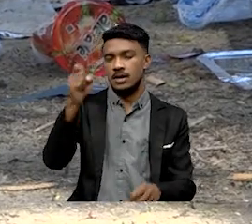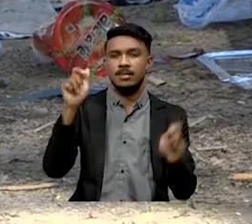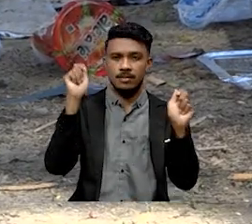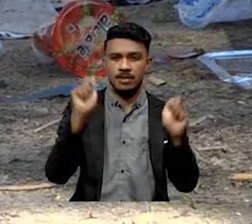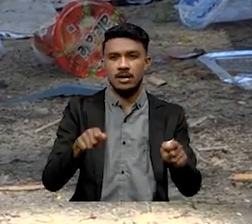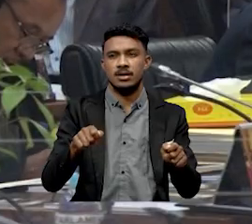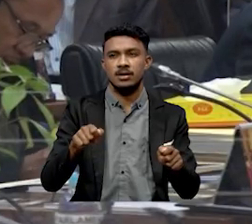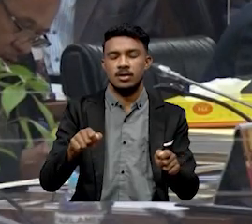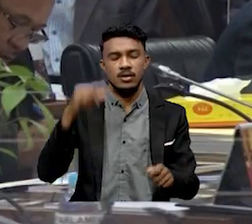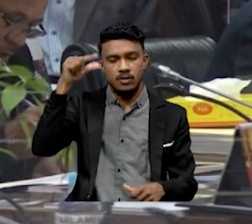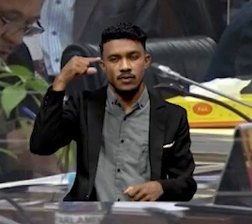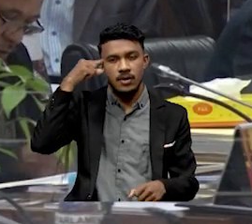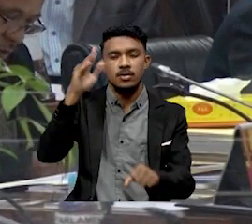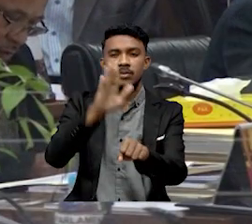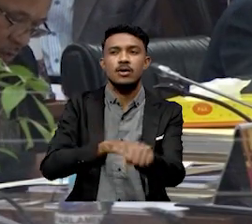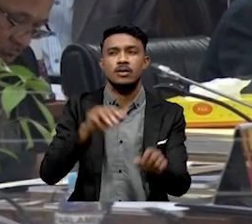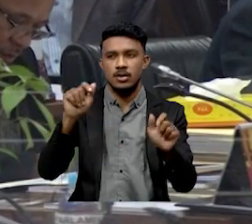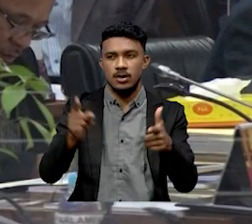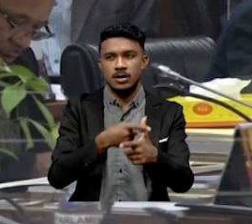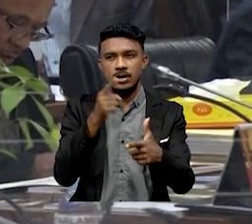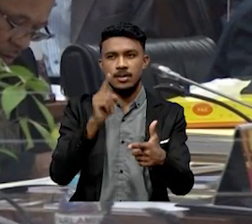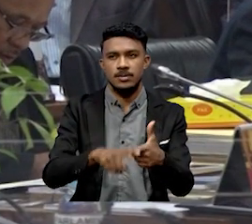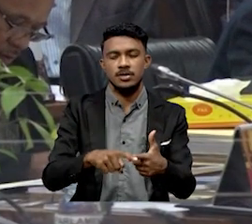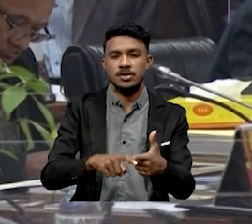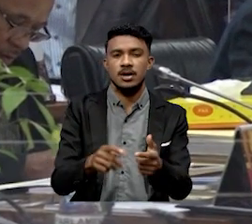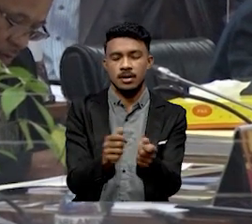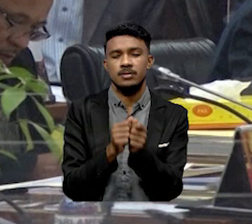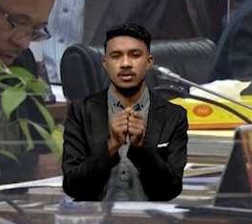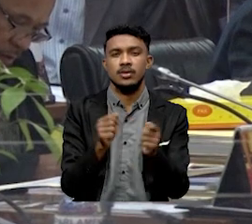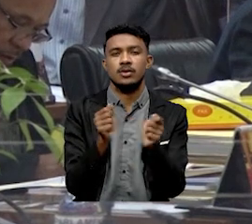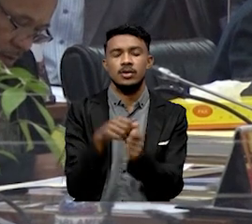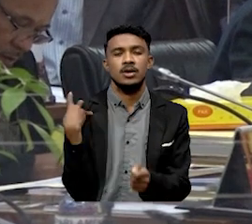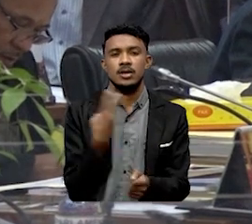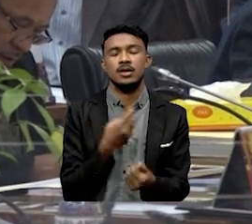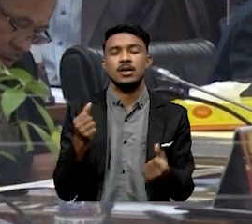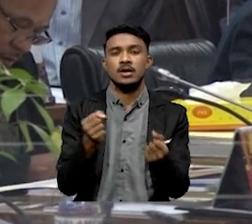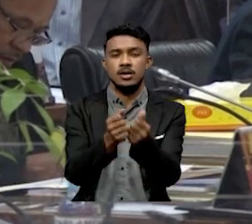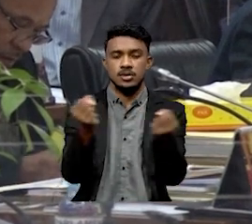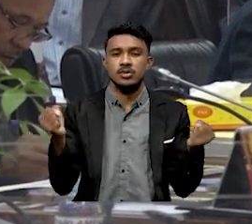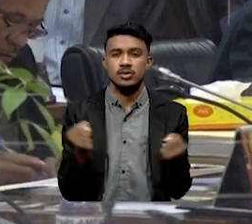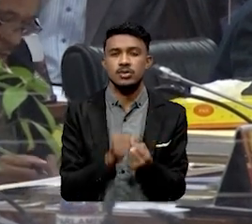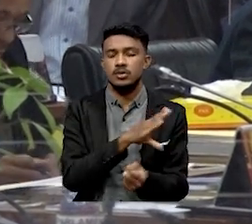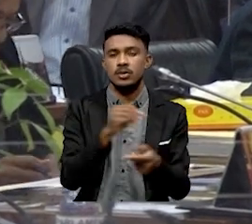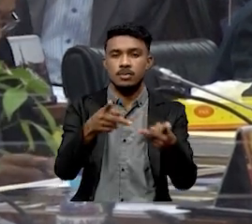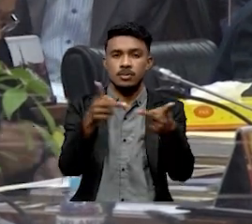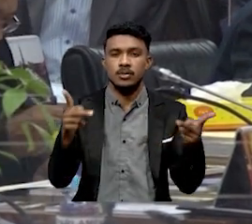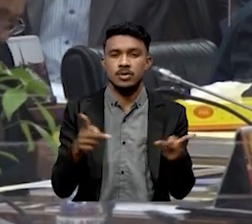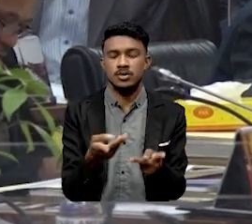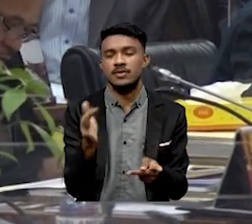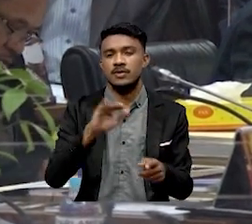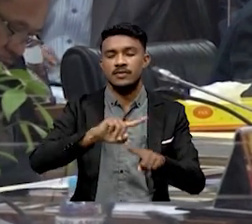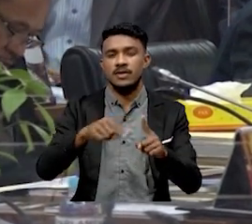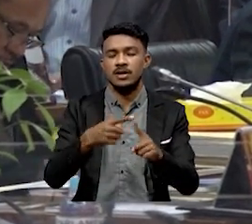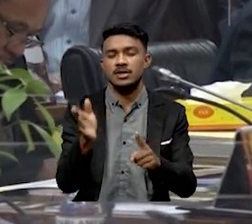carik, o governo organiza para depois acompanhamos e tenha sucuga. Posto e da nevema que quando se raba on halo